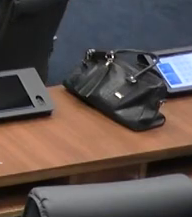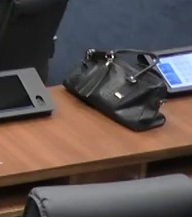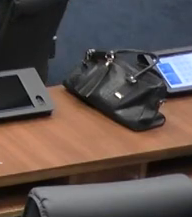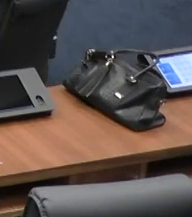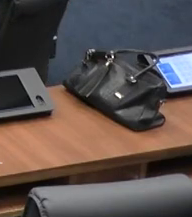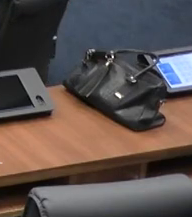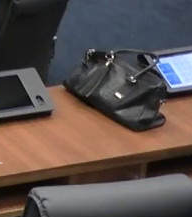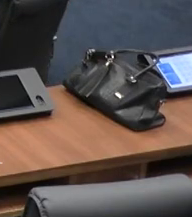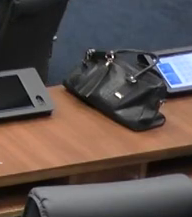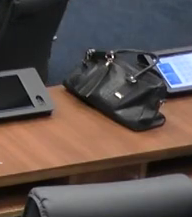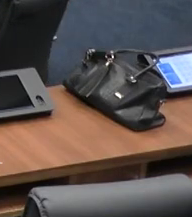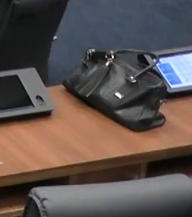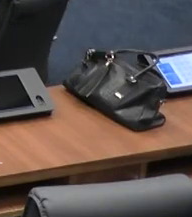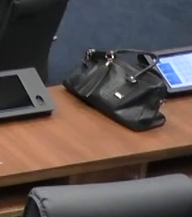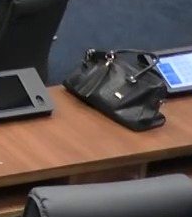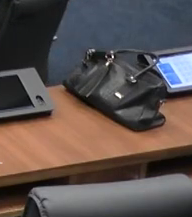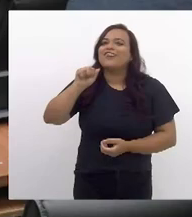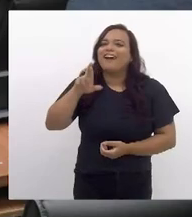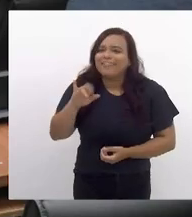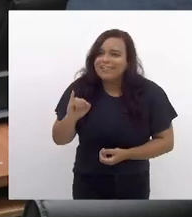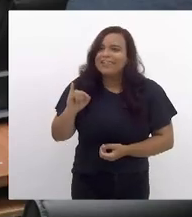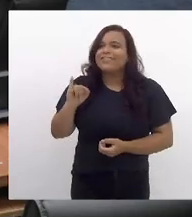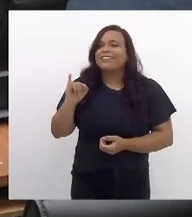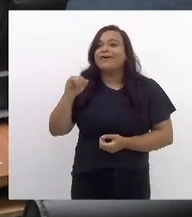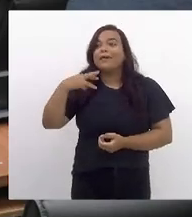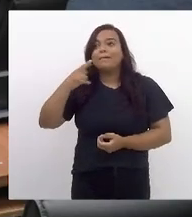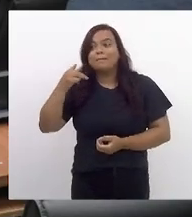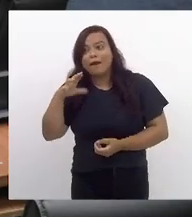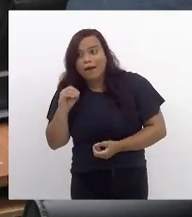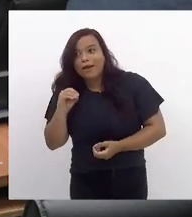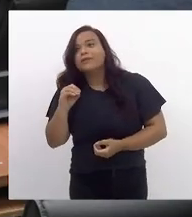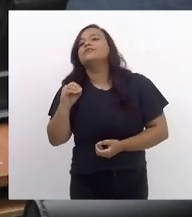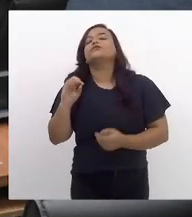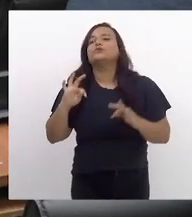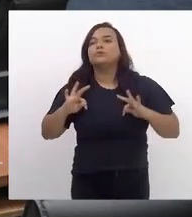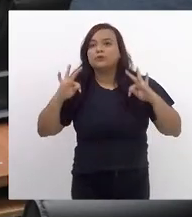Valdec, Jari, Márcio Gualberto, deputada